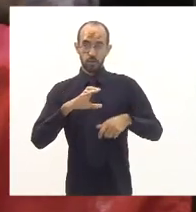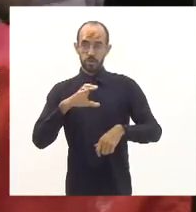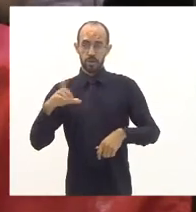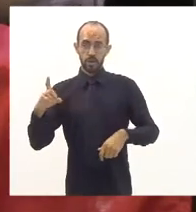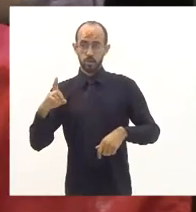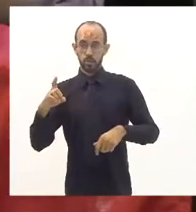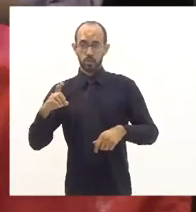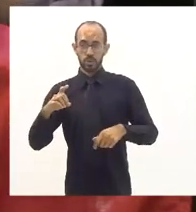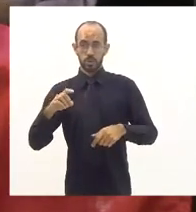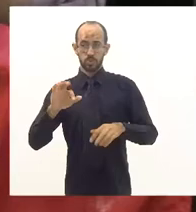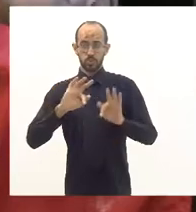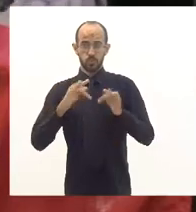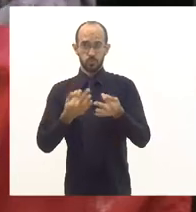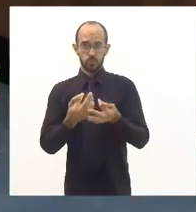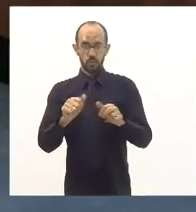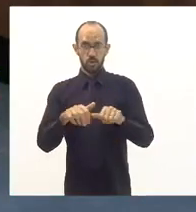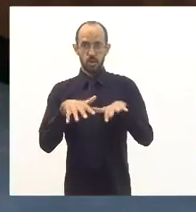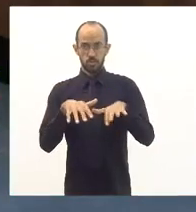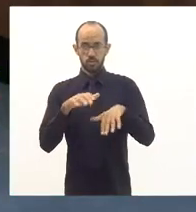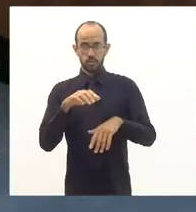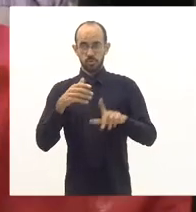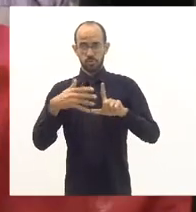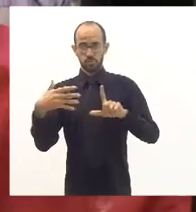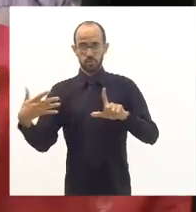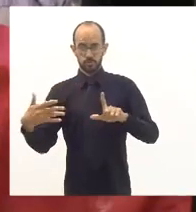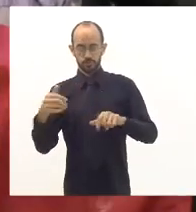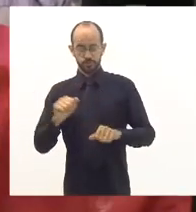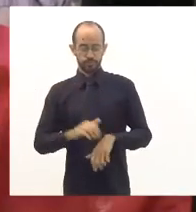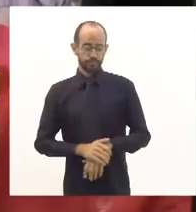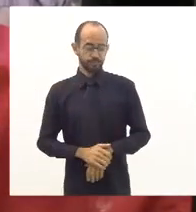Bom, rapidamente, eu queria propor aqui,